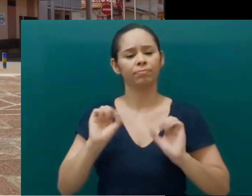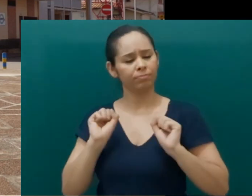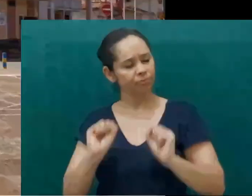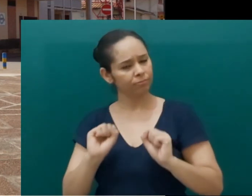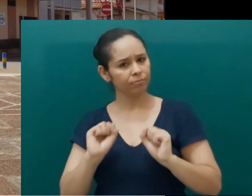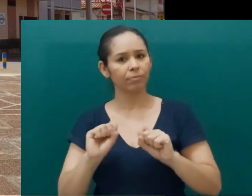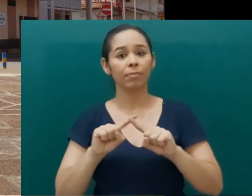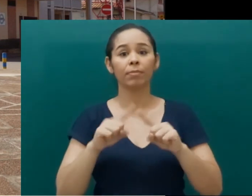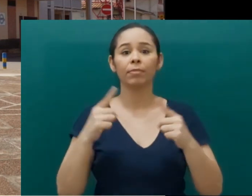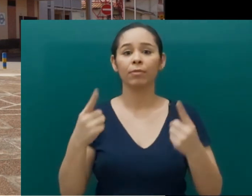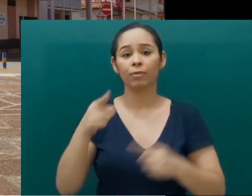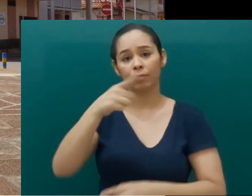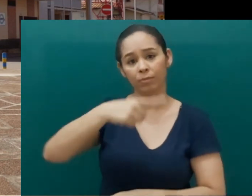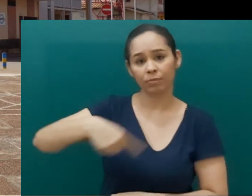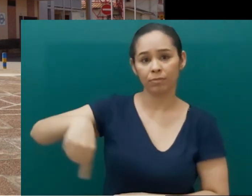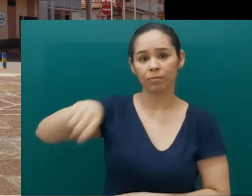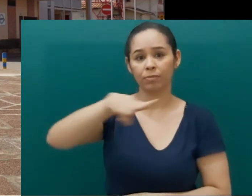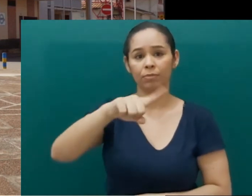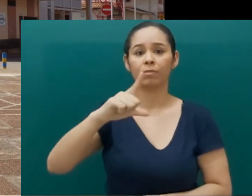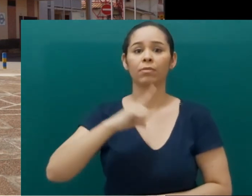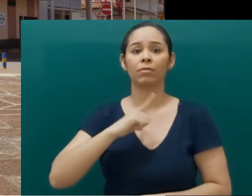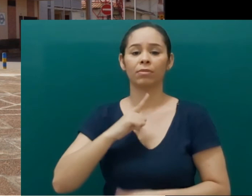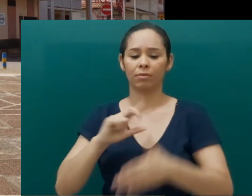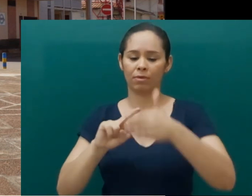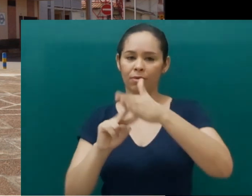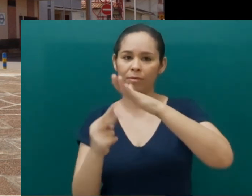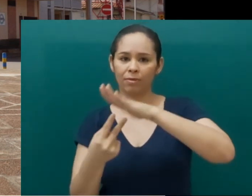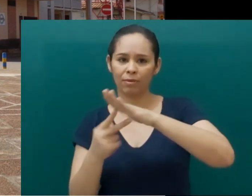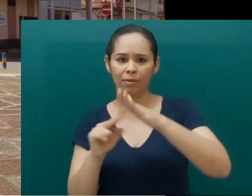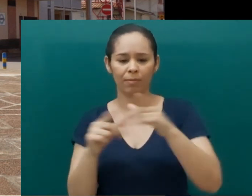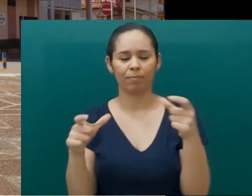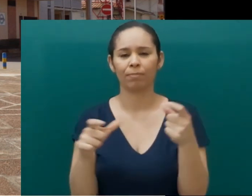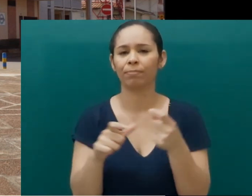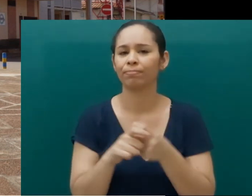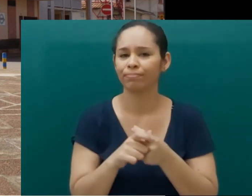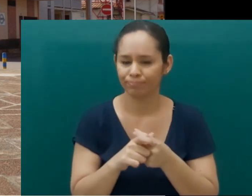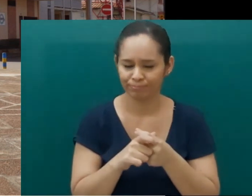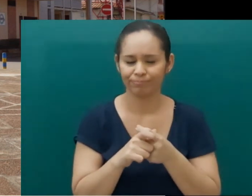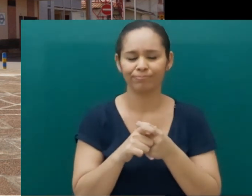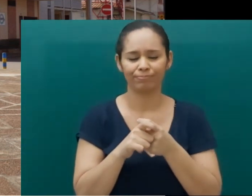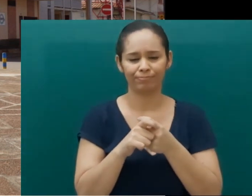E assim, vocês têm ela tem uma praça pequena.